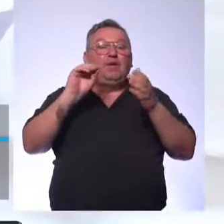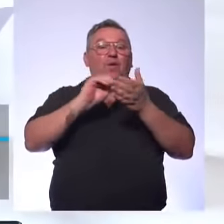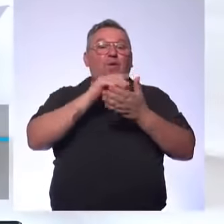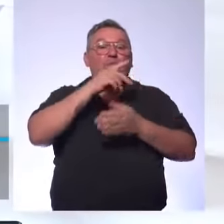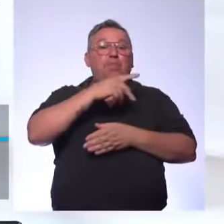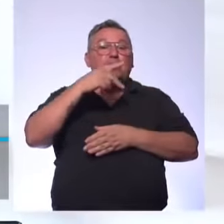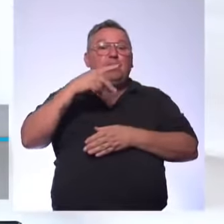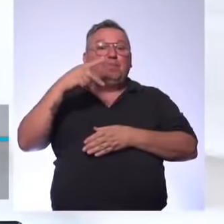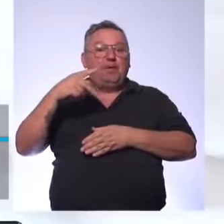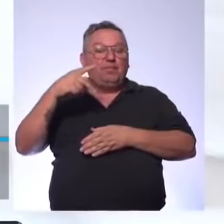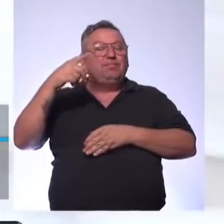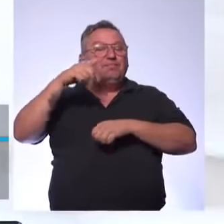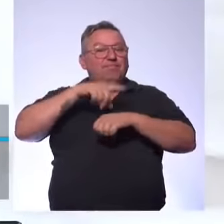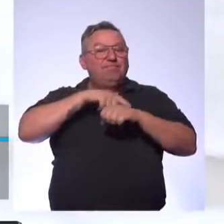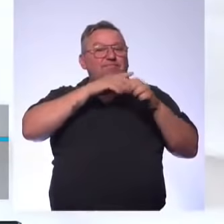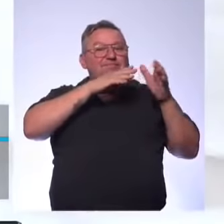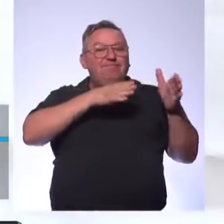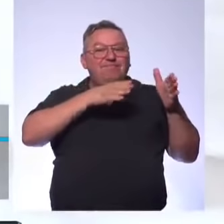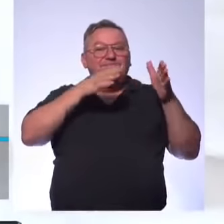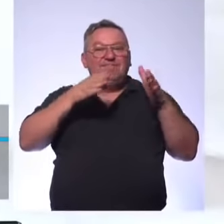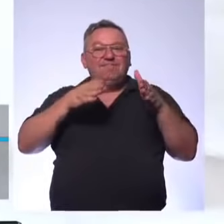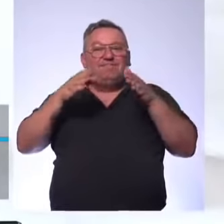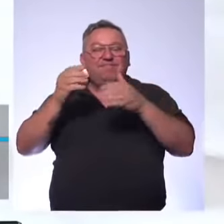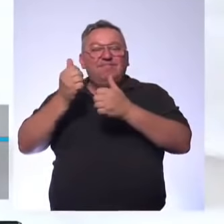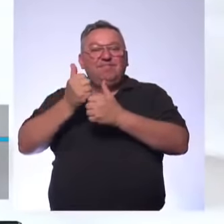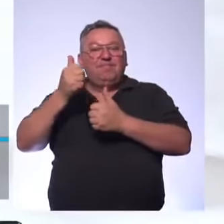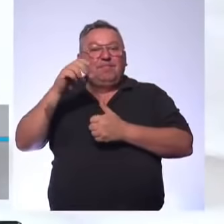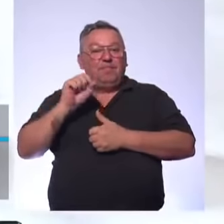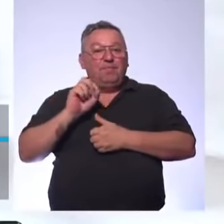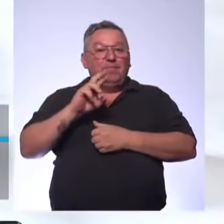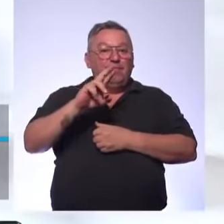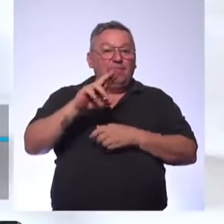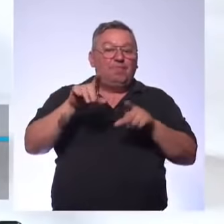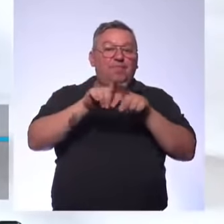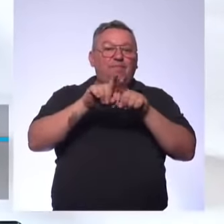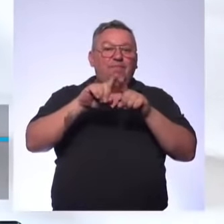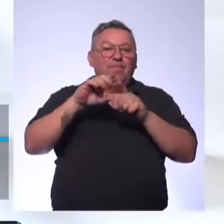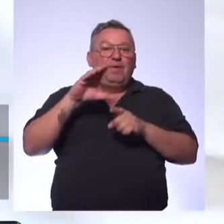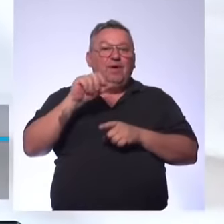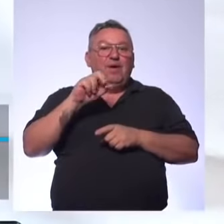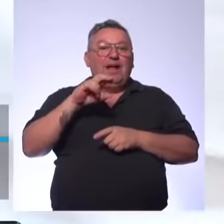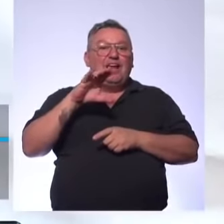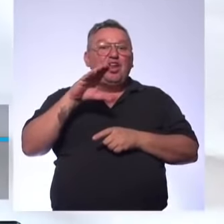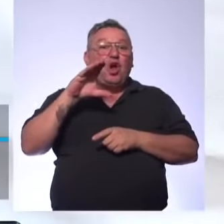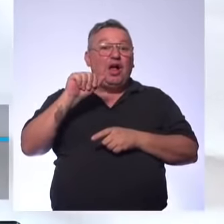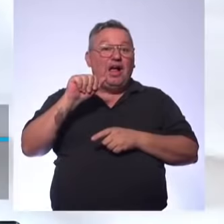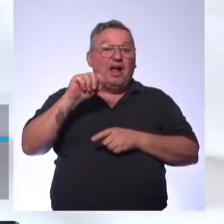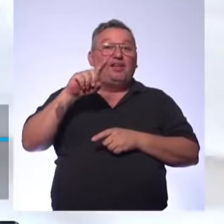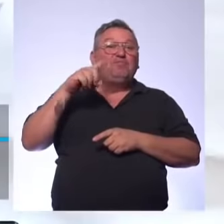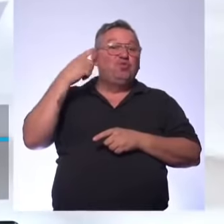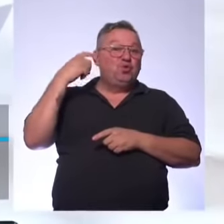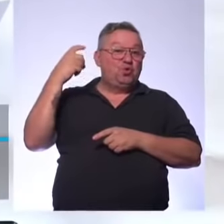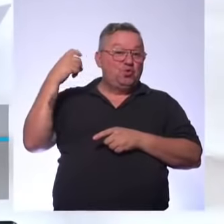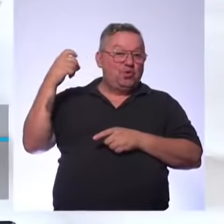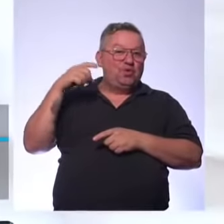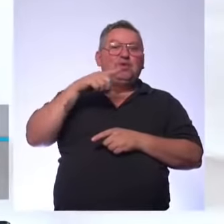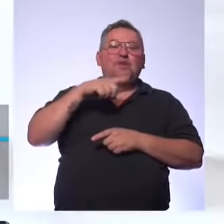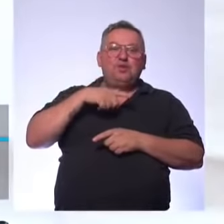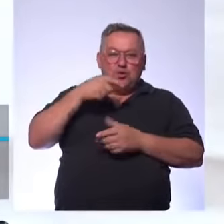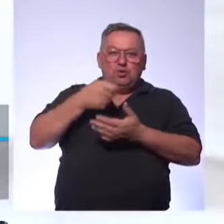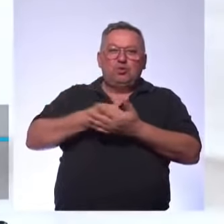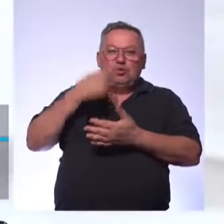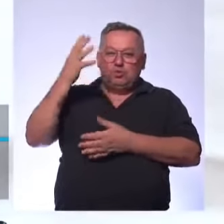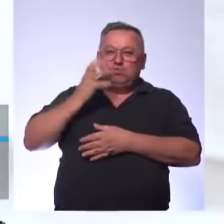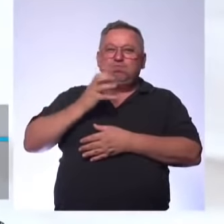na ordem, bonitinho, para o diretor colocar no ar. O Carioca do Som, gente, ele é marrento,